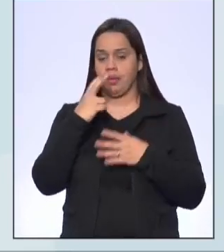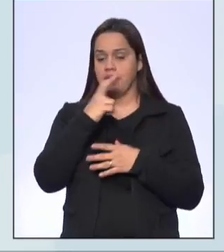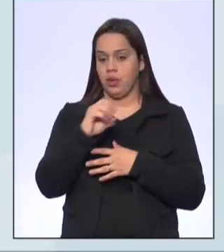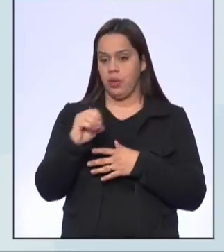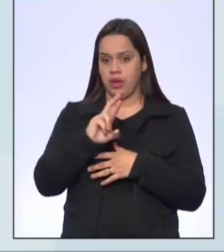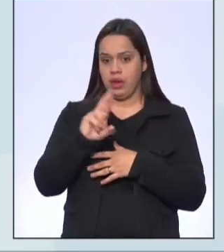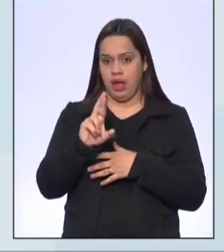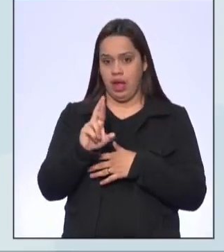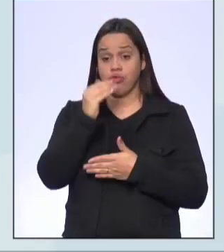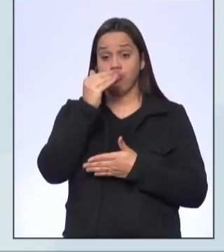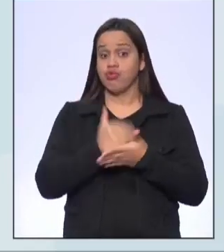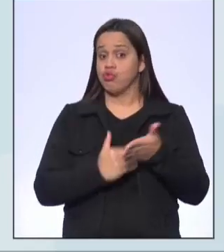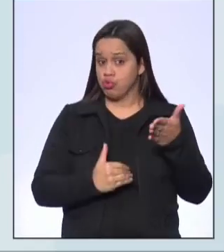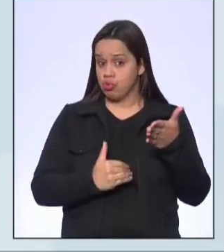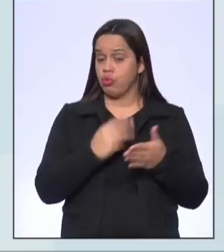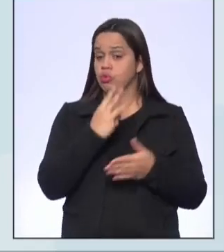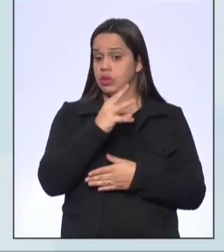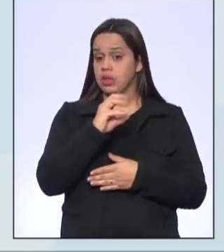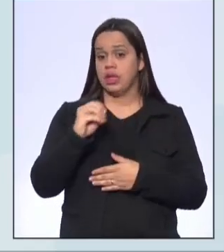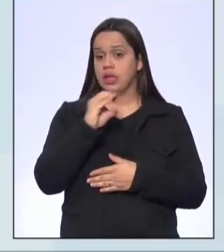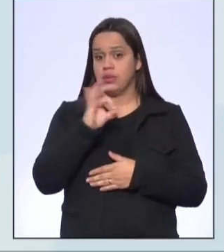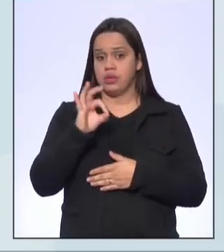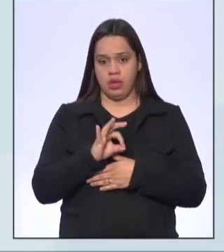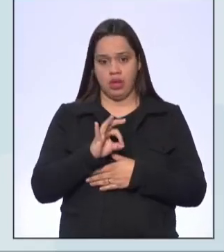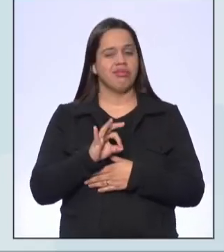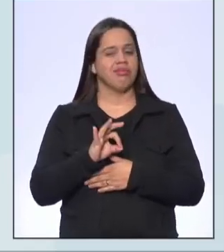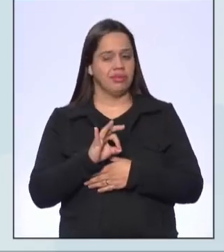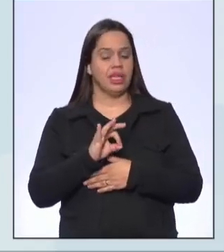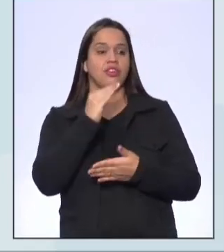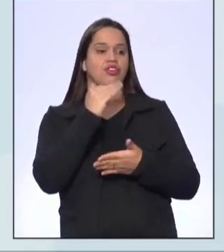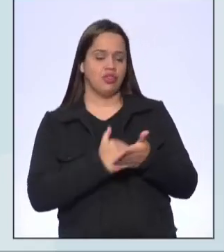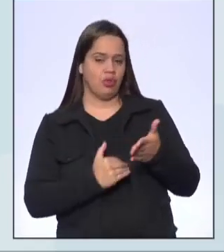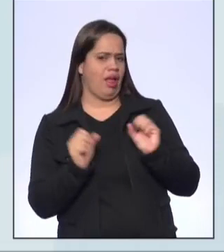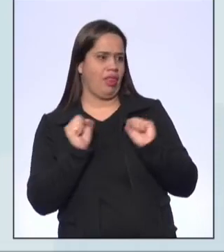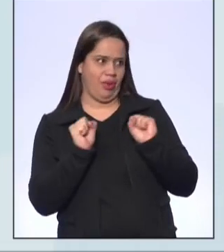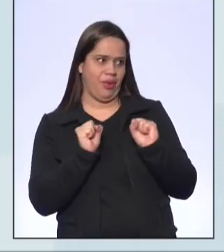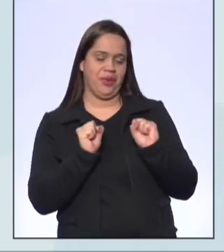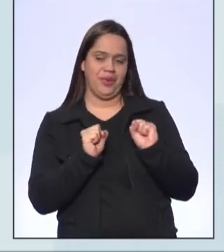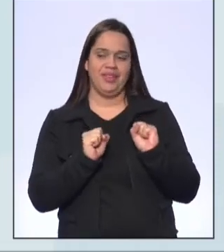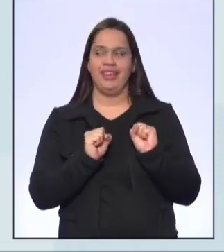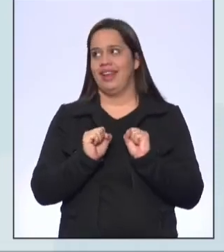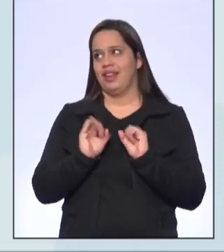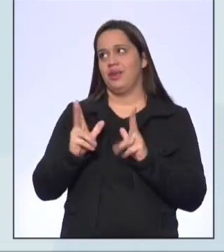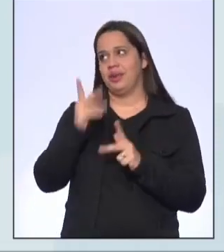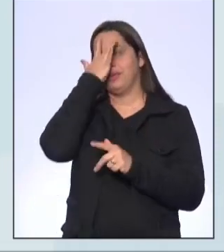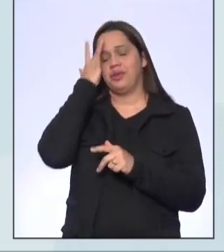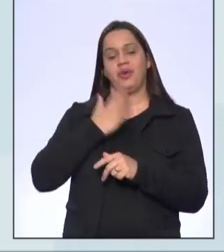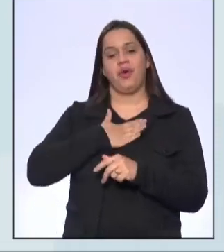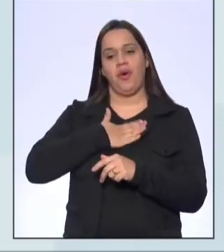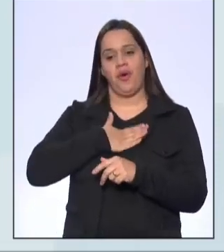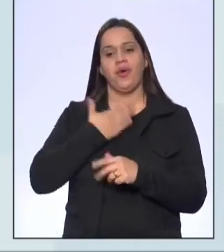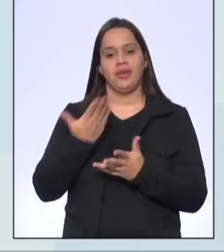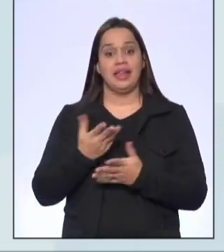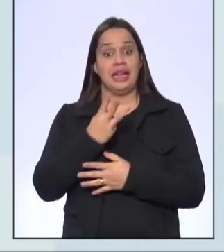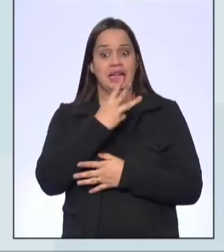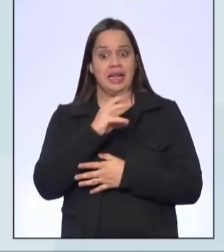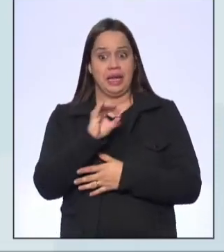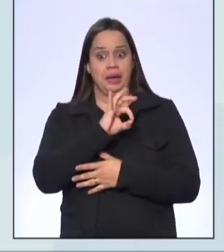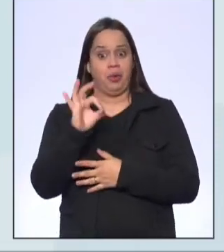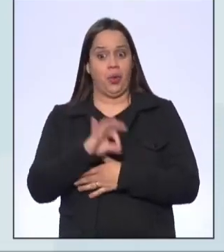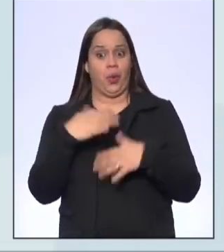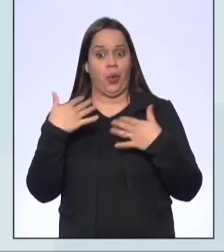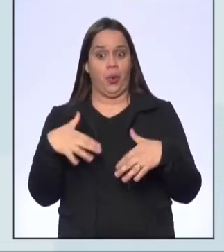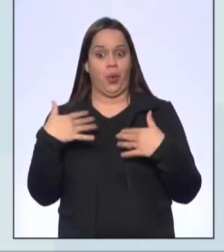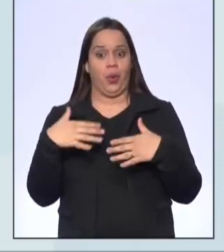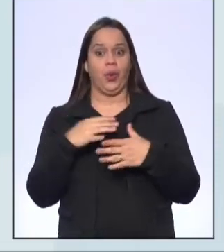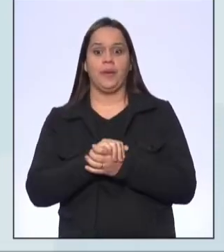de 30%. Desconto, né? Desconto. Eu adoro desconto. Todo mundo gosta, né? E ainda mais de 30%. Uhum.